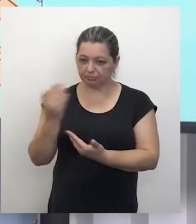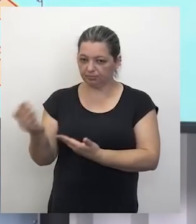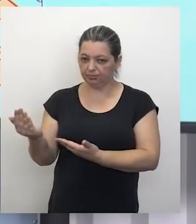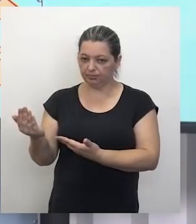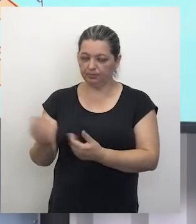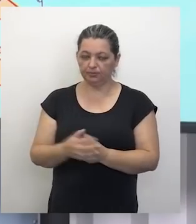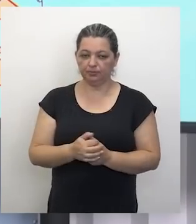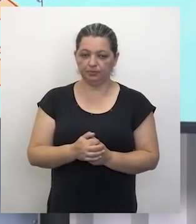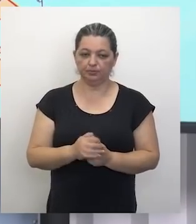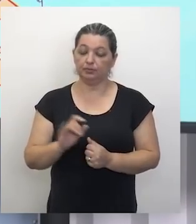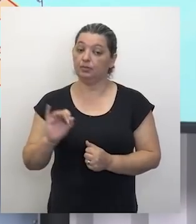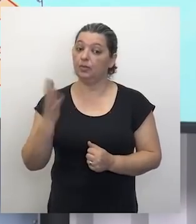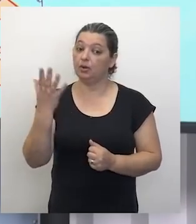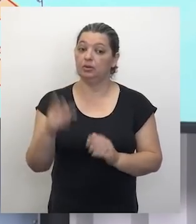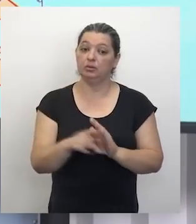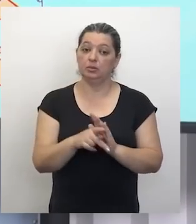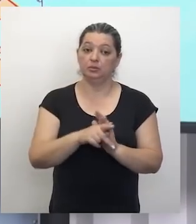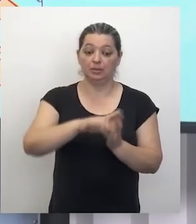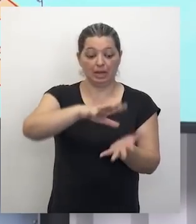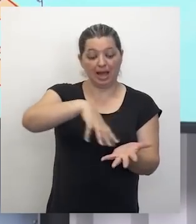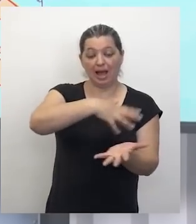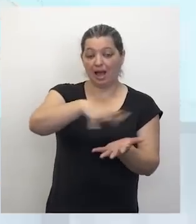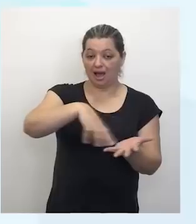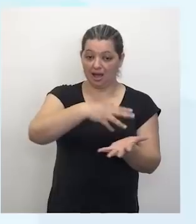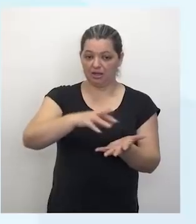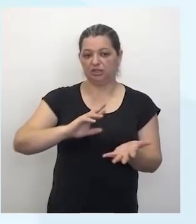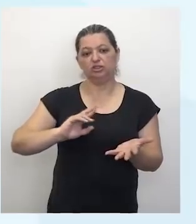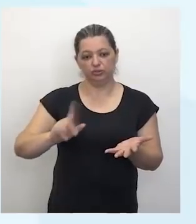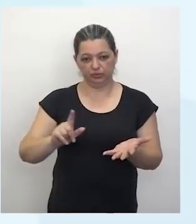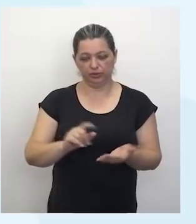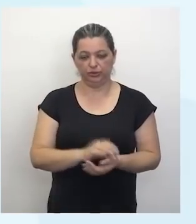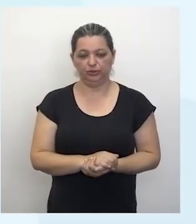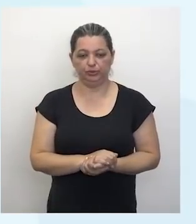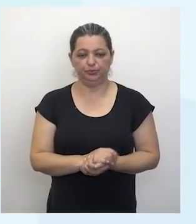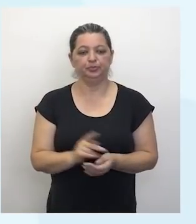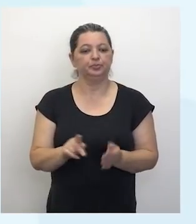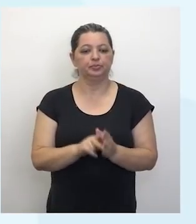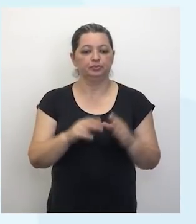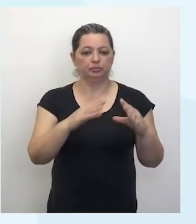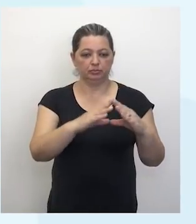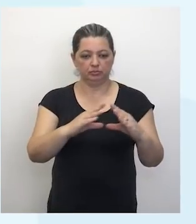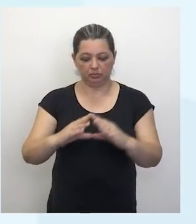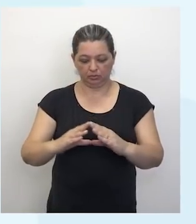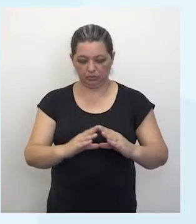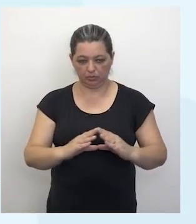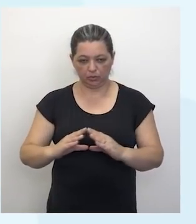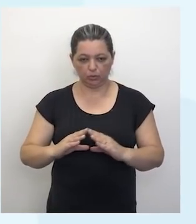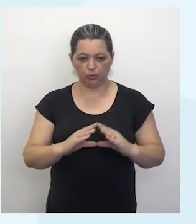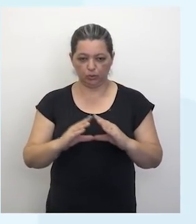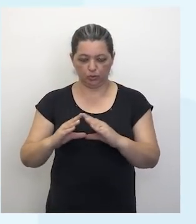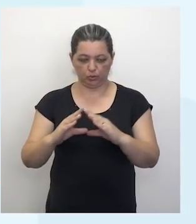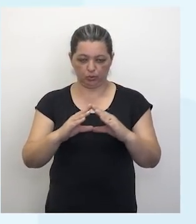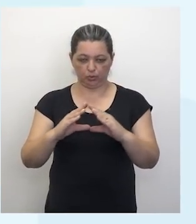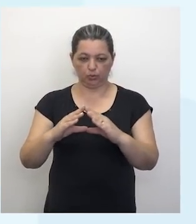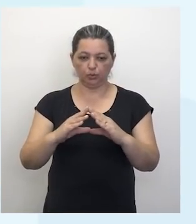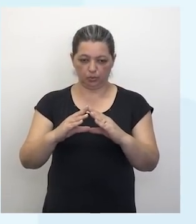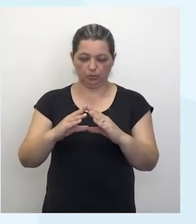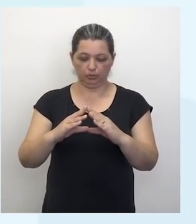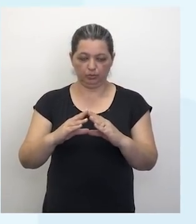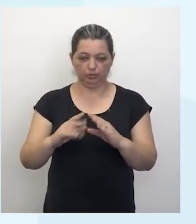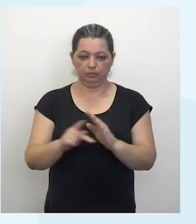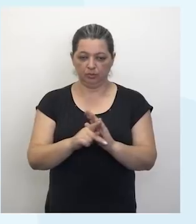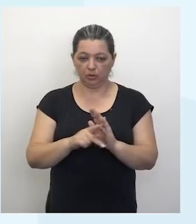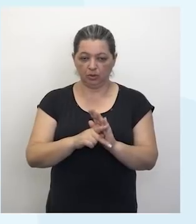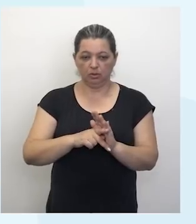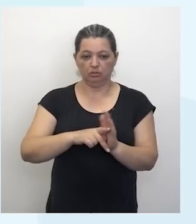não acontece o mesmo com a área, tá certo? Vamos contar a área agora, ó. Preenchendo aqui todos, cada triangulinho vai ser uma unidade de